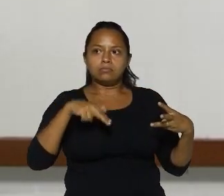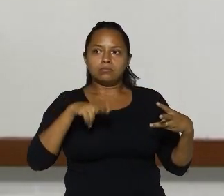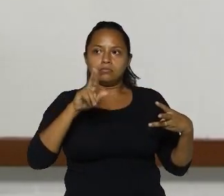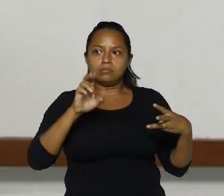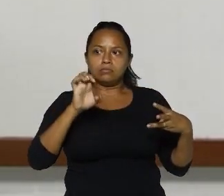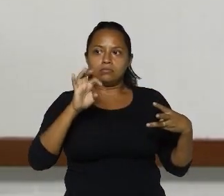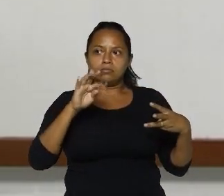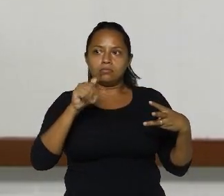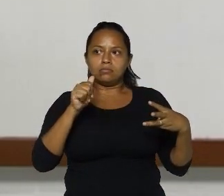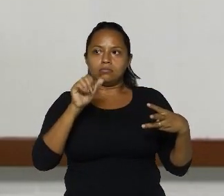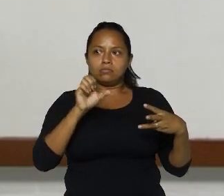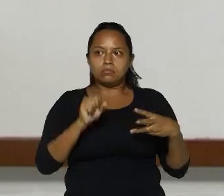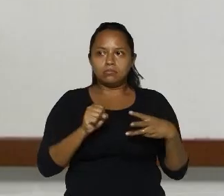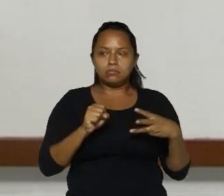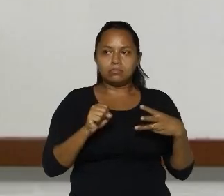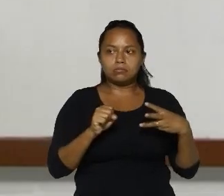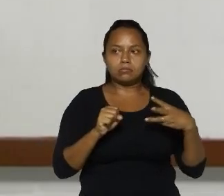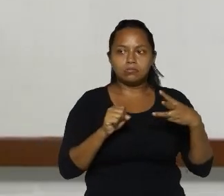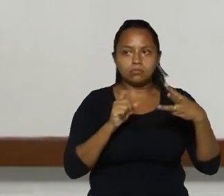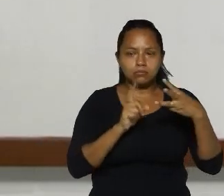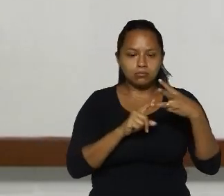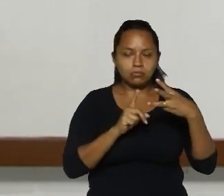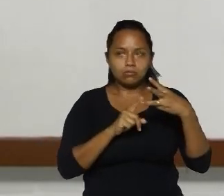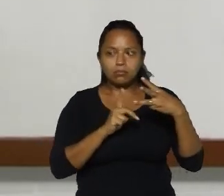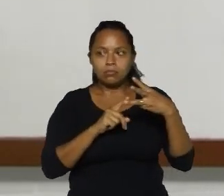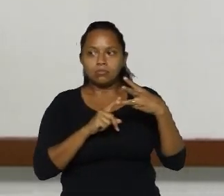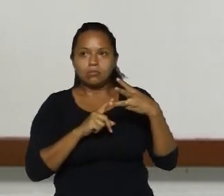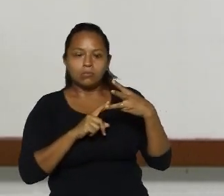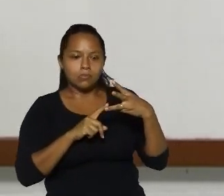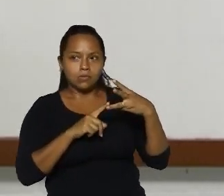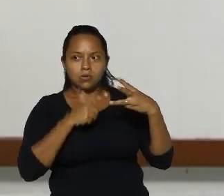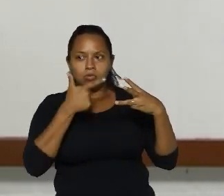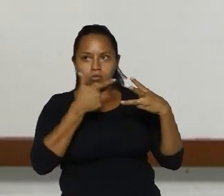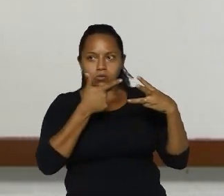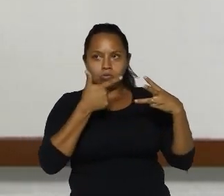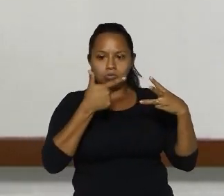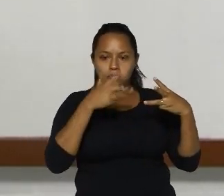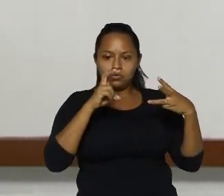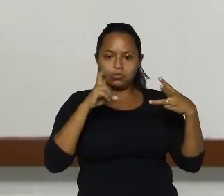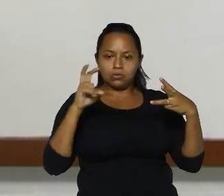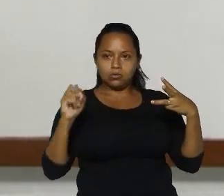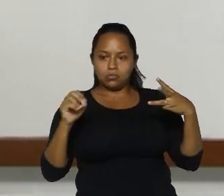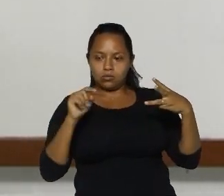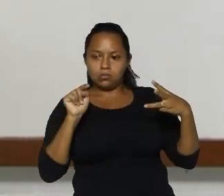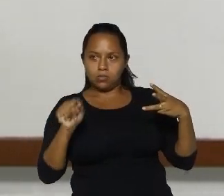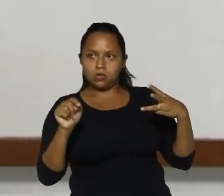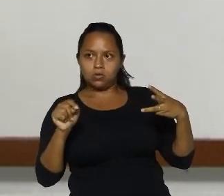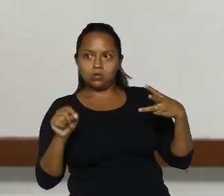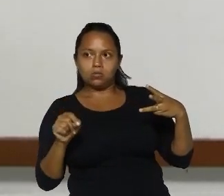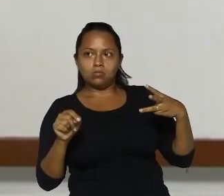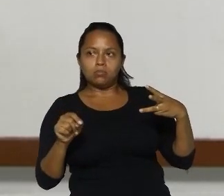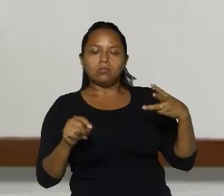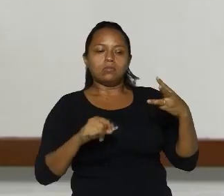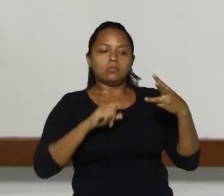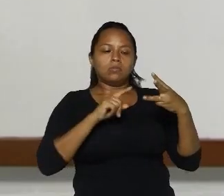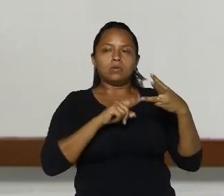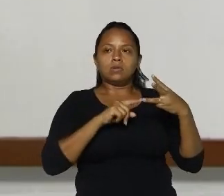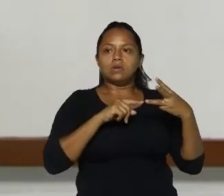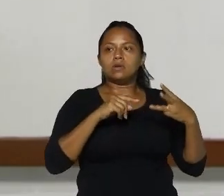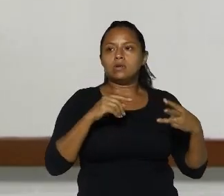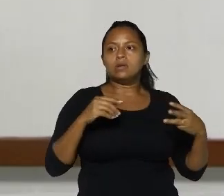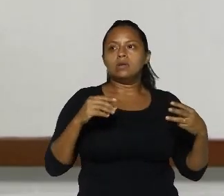as plaquetas. A quantidade apresentada pelo paciente foi de 200.000 por milímetro cúbico.